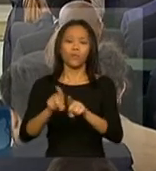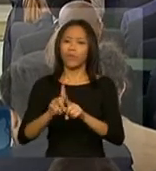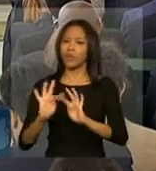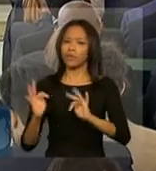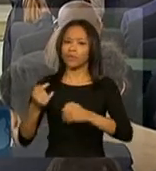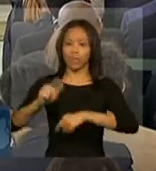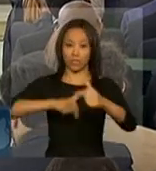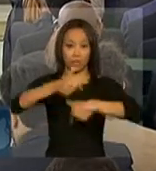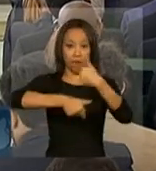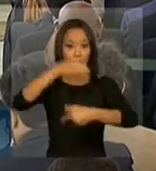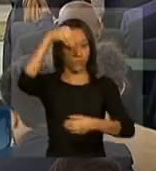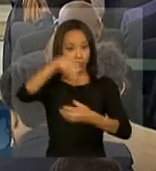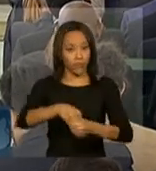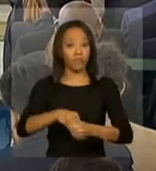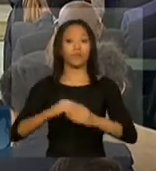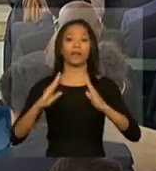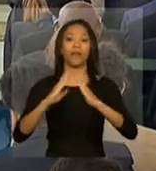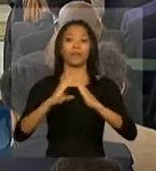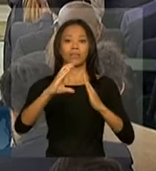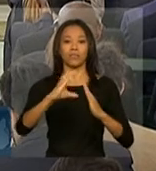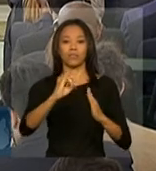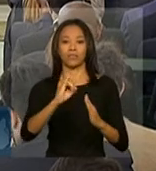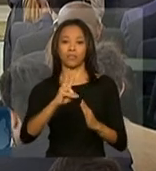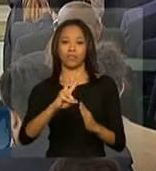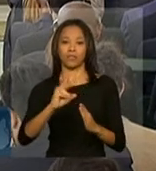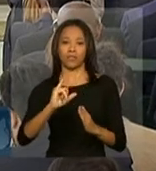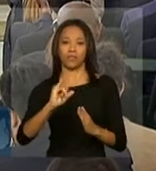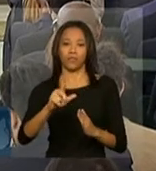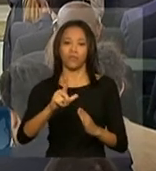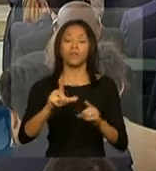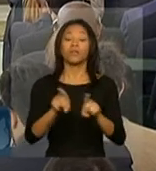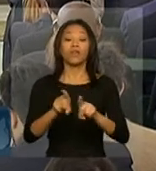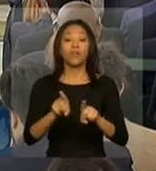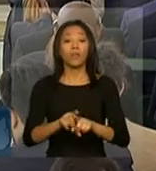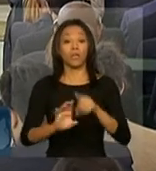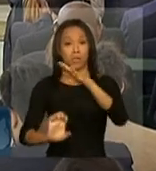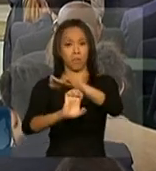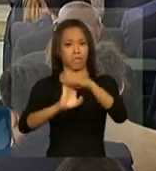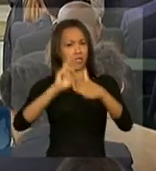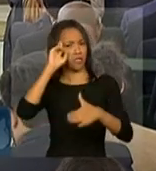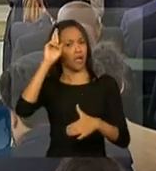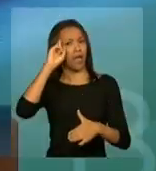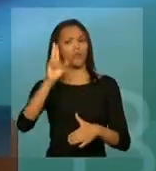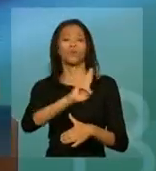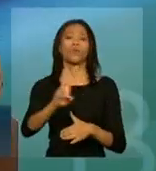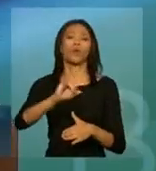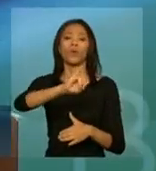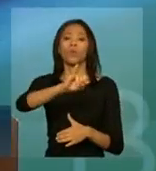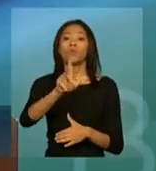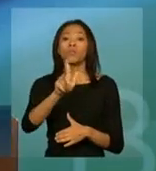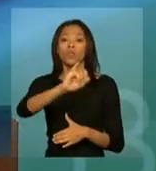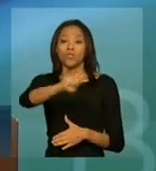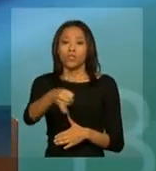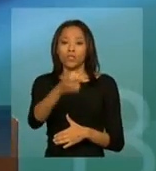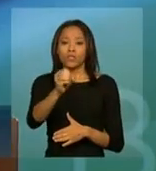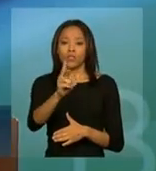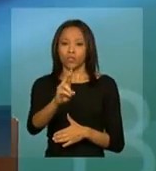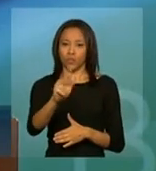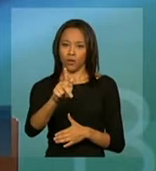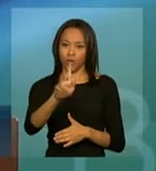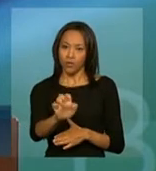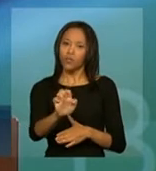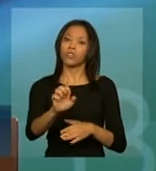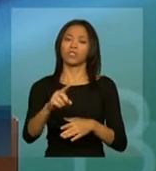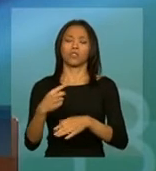Civil. Secretários executivos, doutor Jorge Gerdau, em nome de quem cumprimento demais presidentes de empresas, e